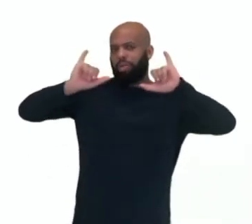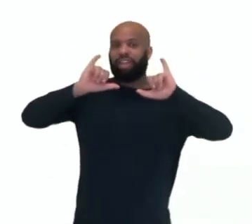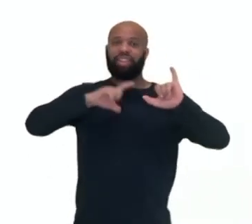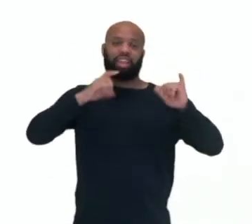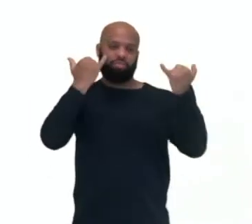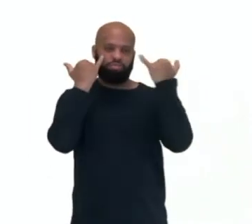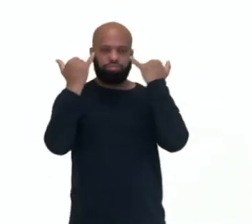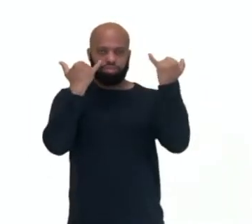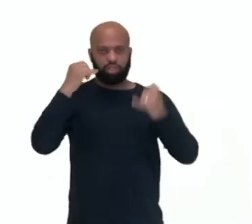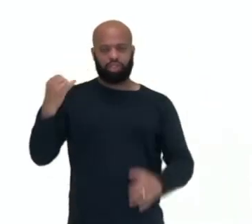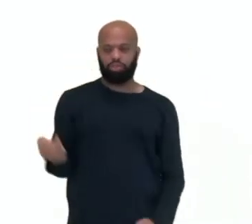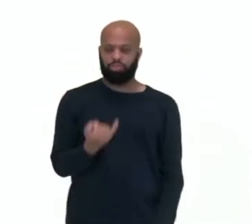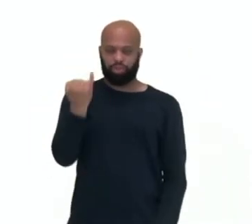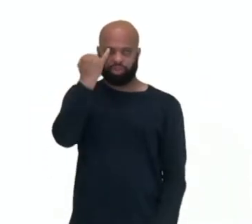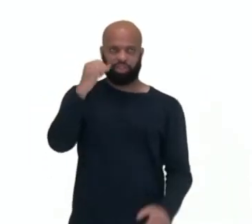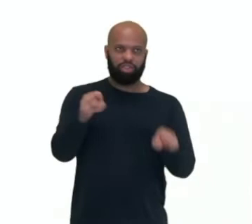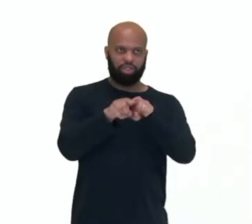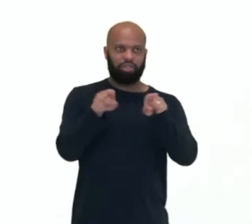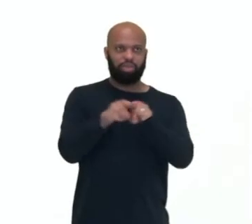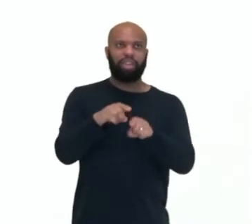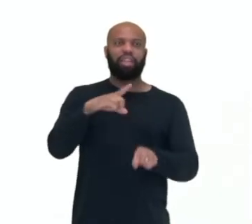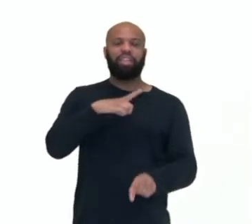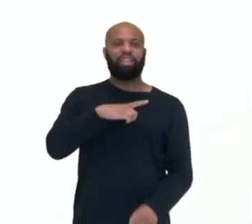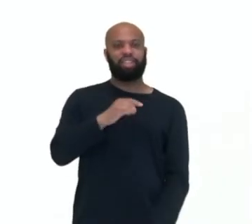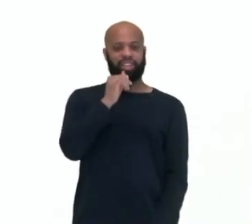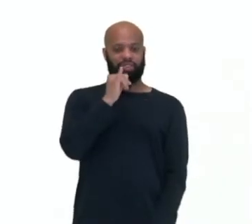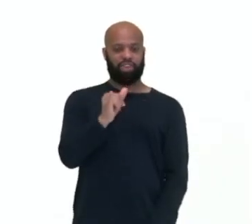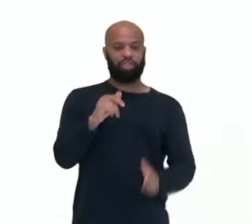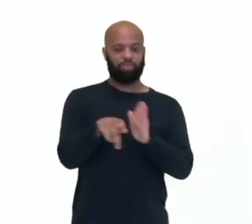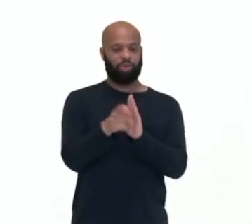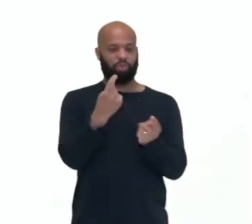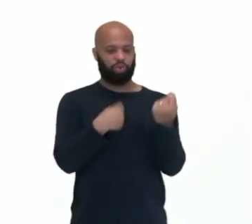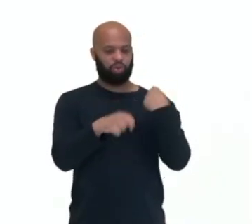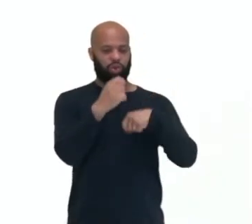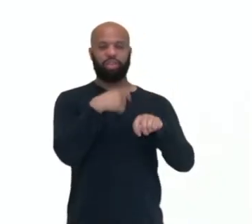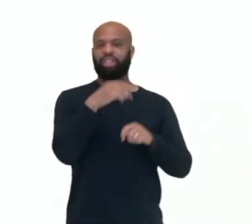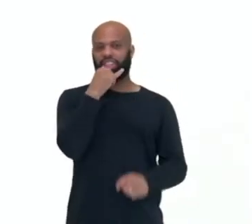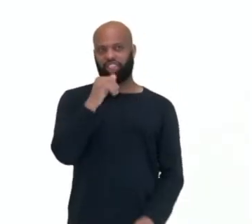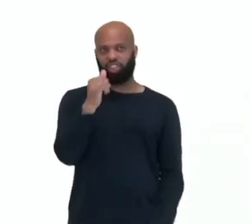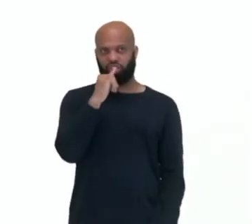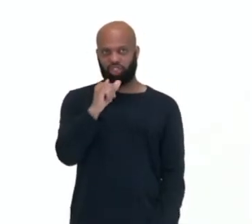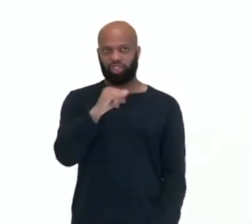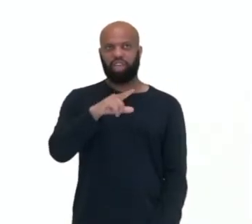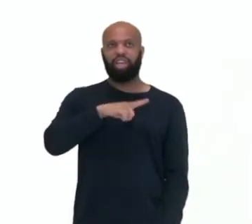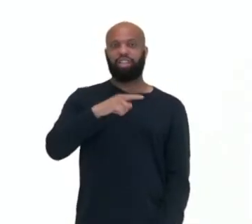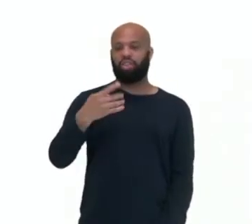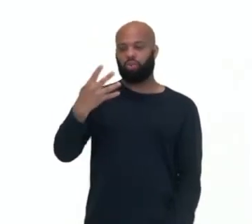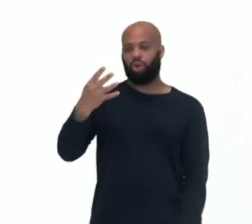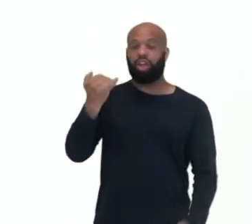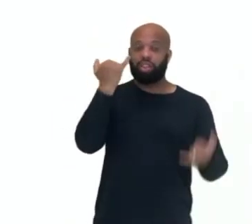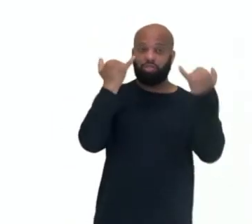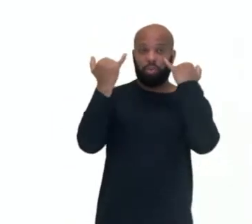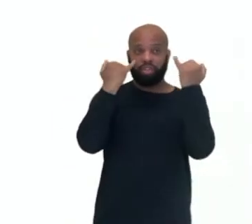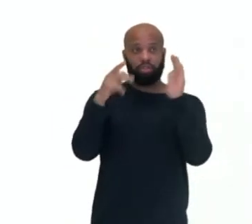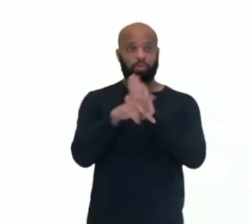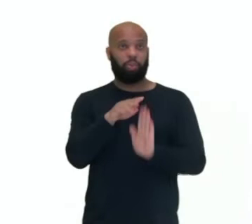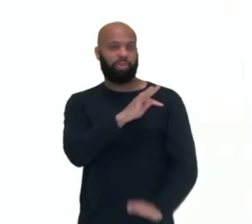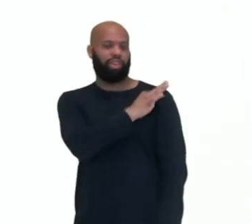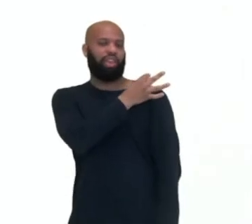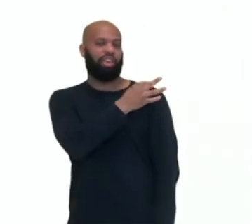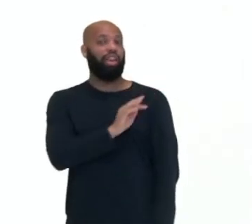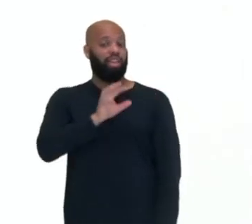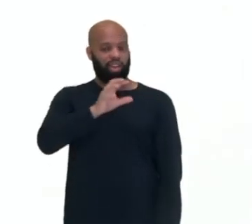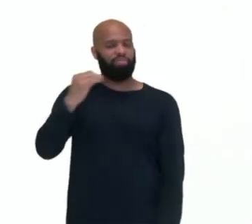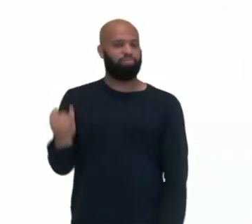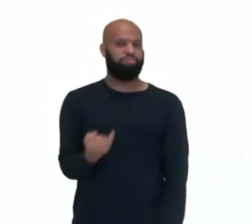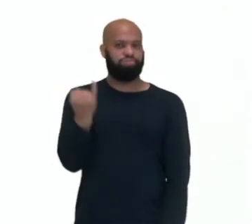importantes, relevantes, lembretes para economizar energia. 4. São as informações técnicas, aí que é